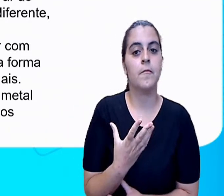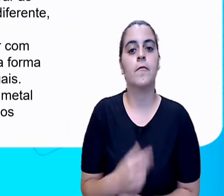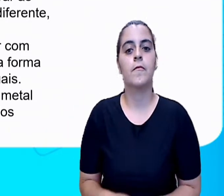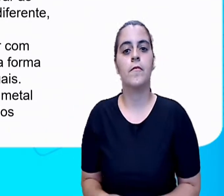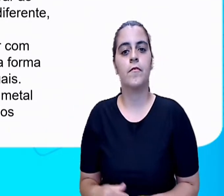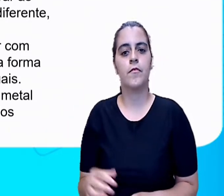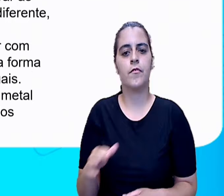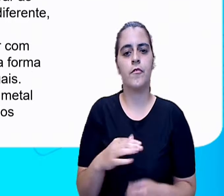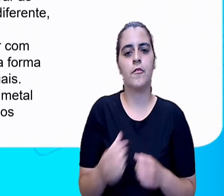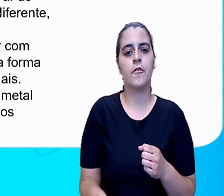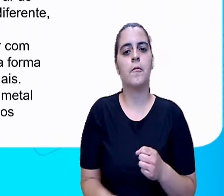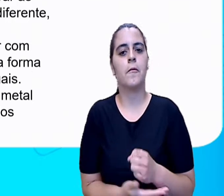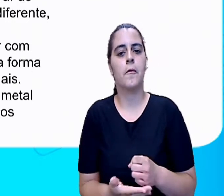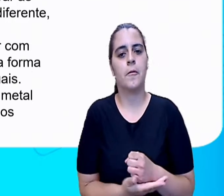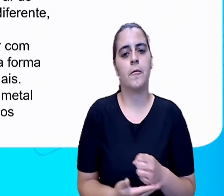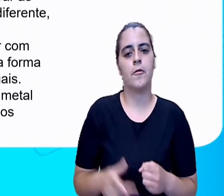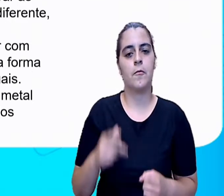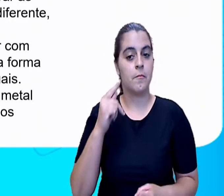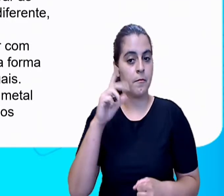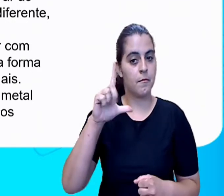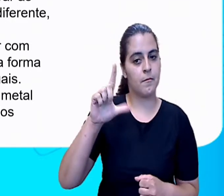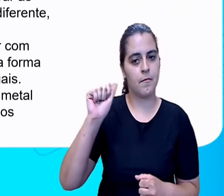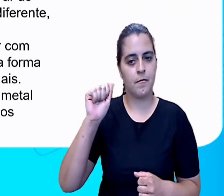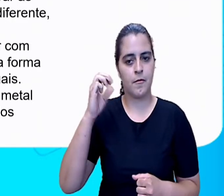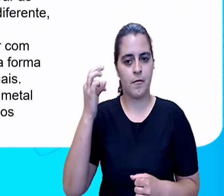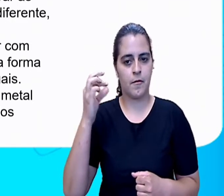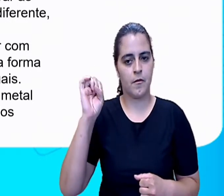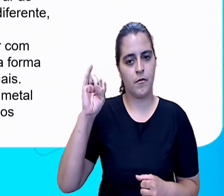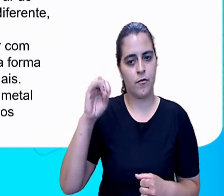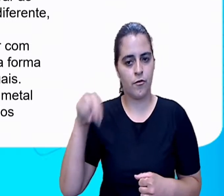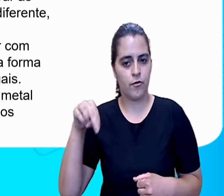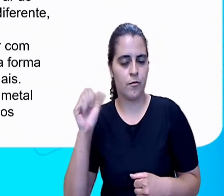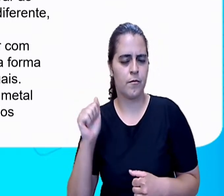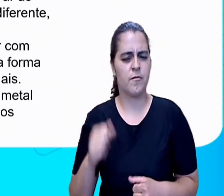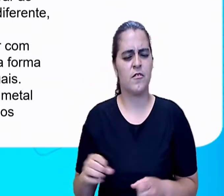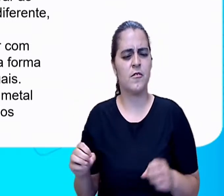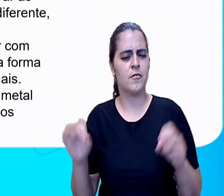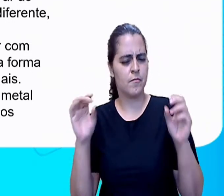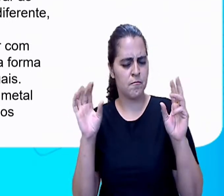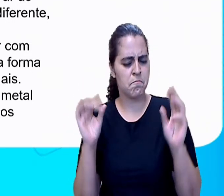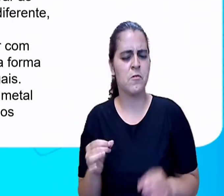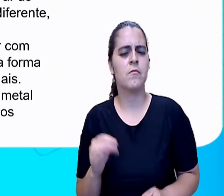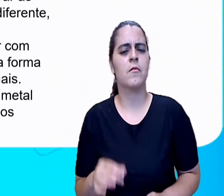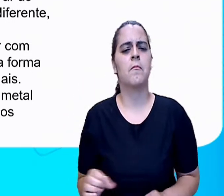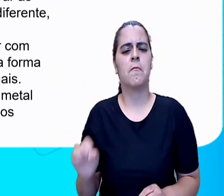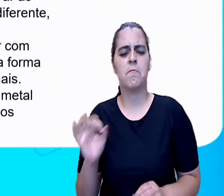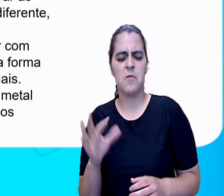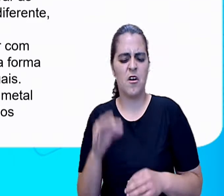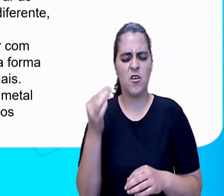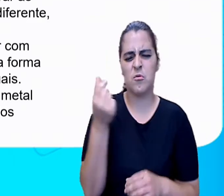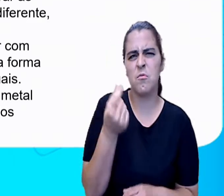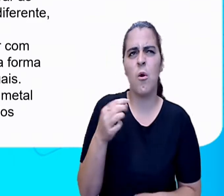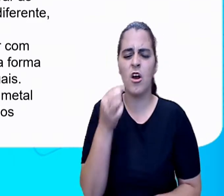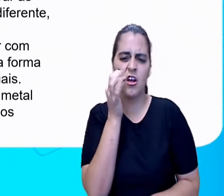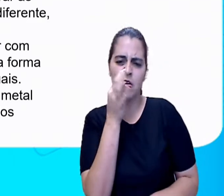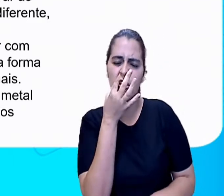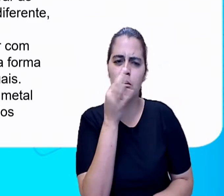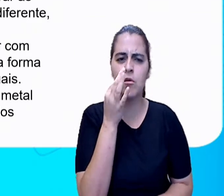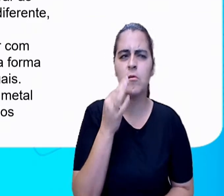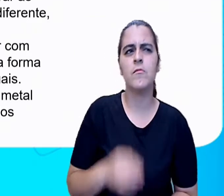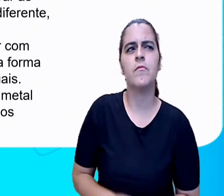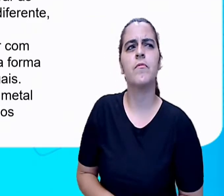reproduzido numa barra de platina, que é um metal muito precioso, mais caro que o